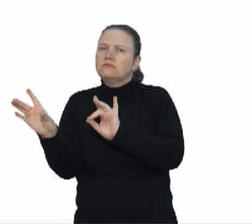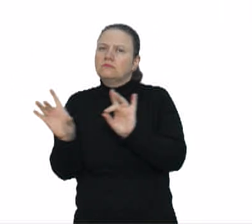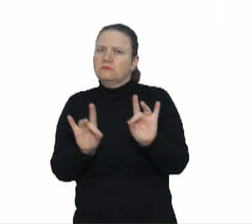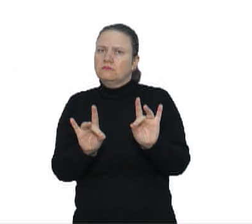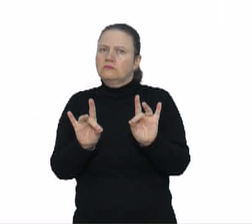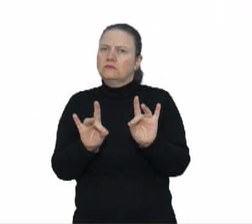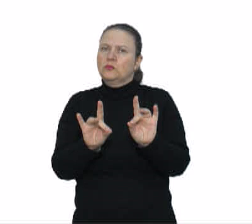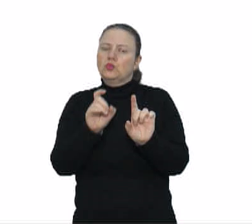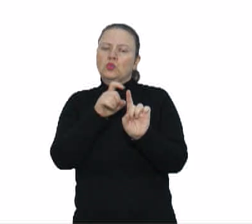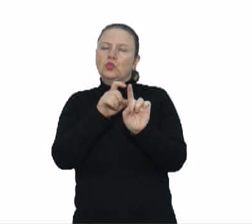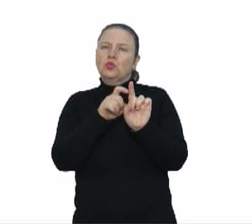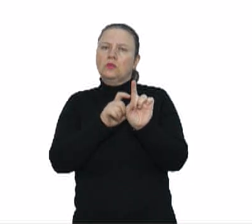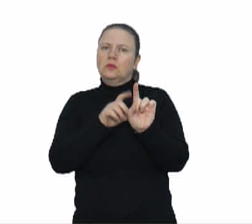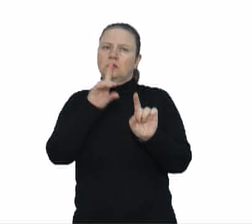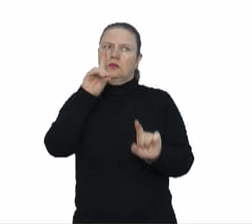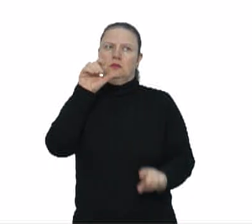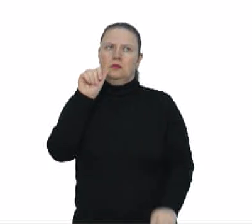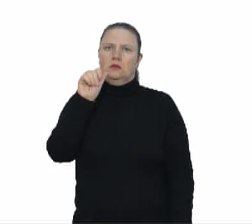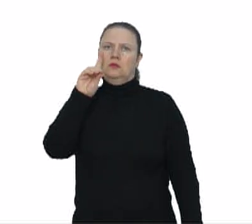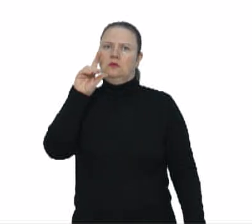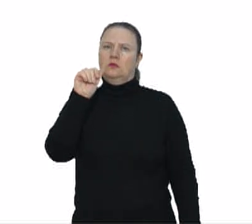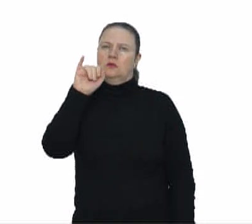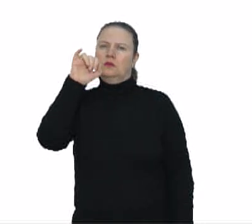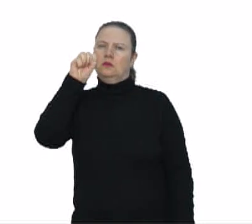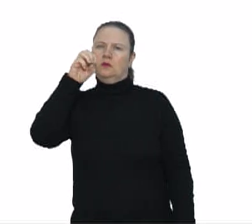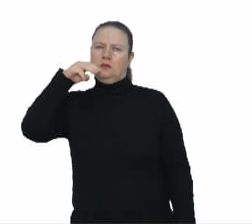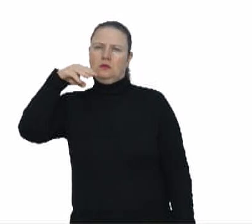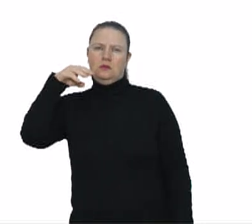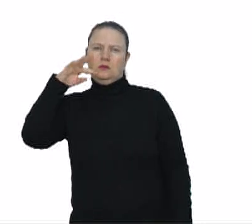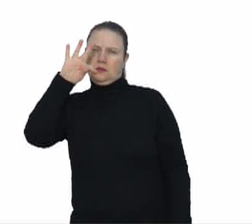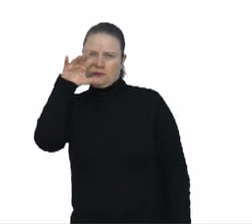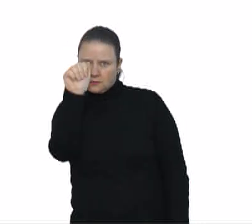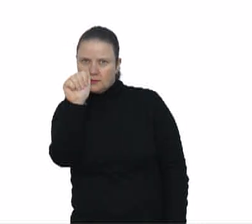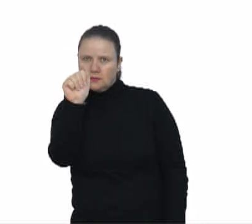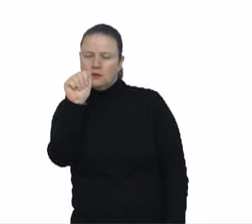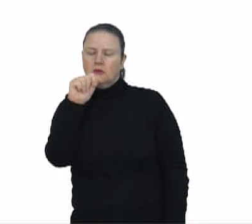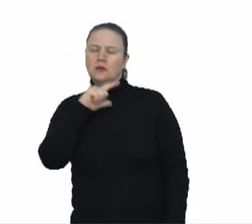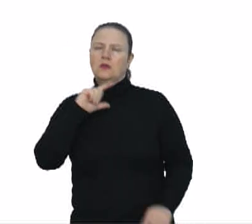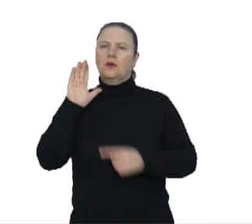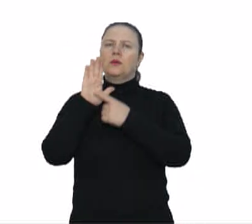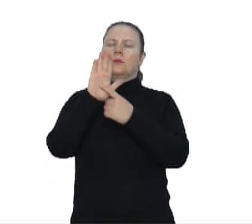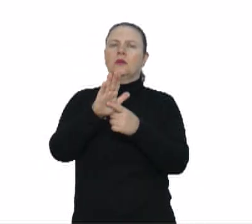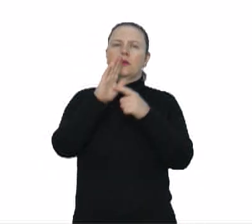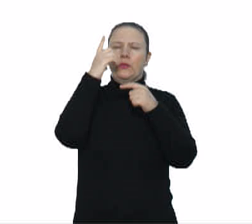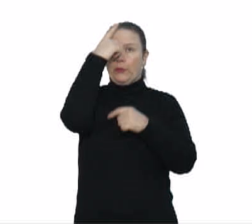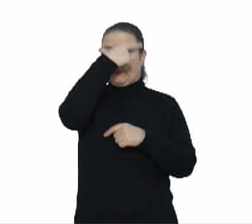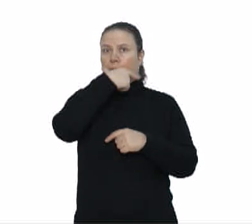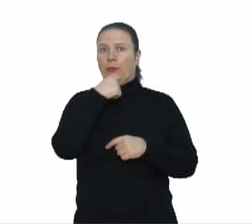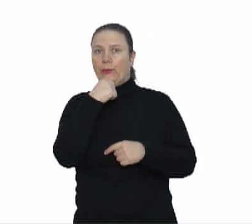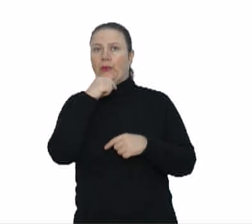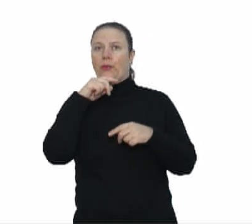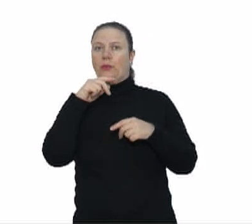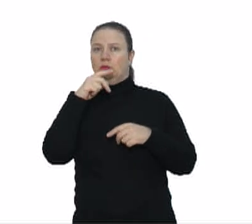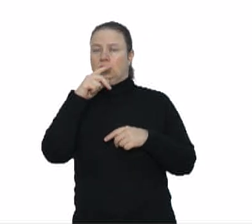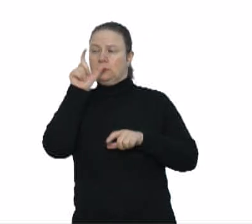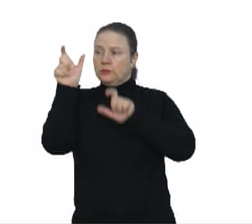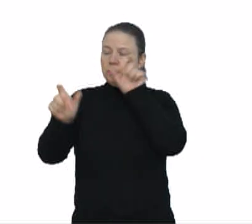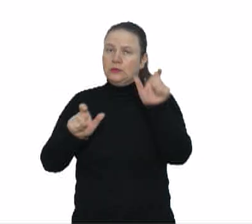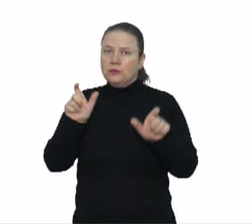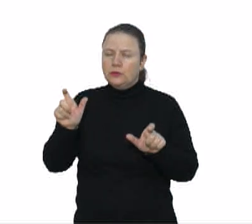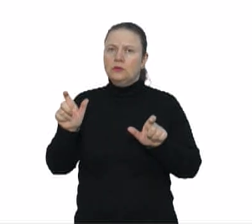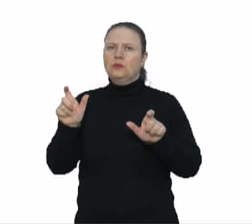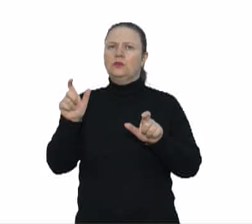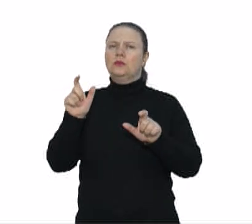aparecem as figuras, né, rostos humanos, pedaços de engrenagem. Então, eles estão trabalhando figurativamente, né, sobre